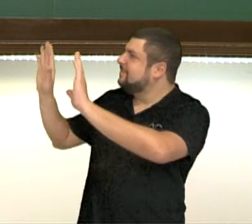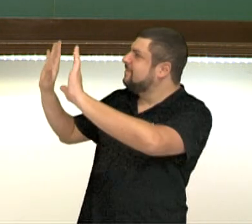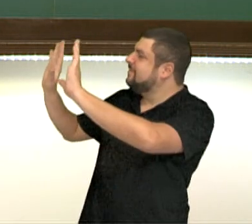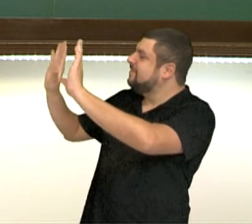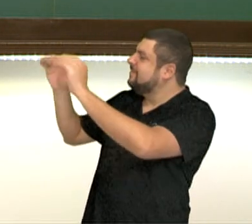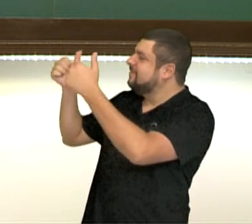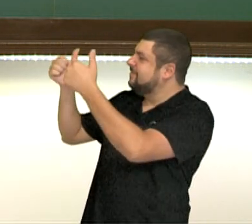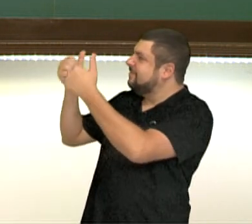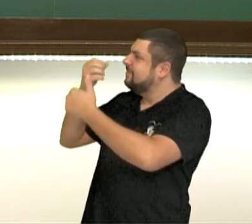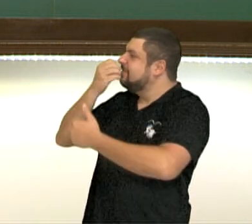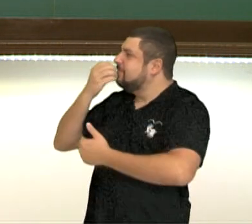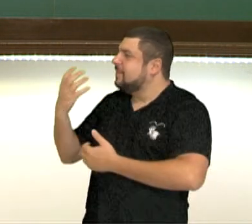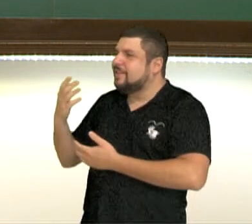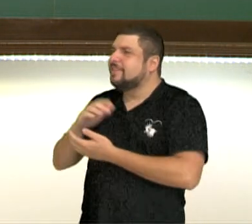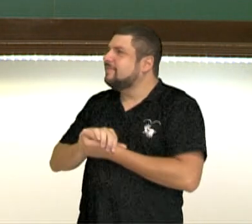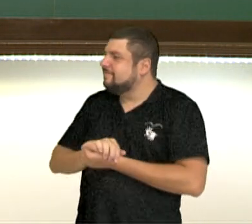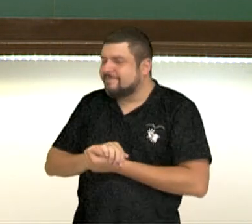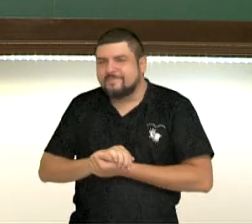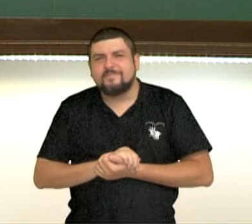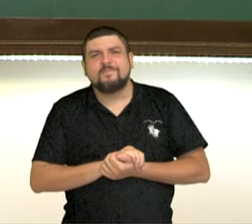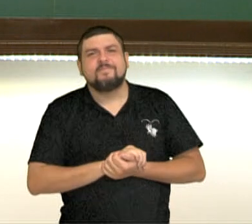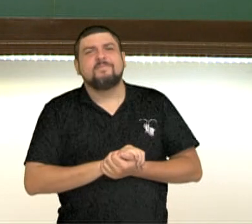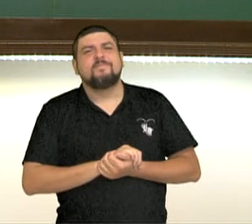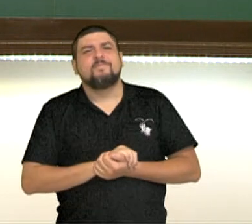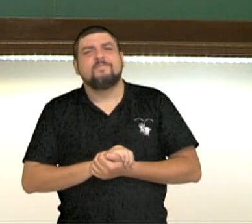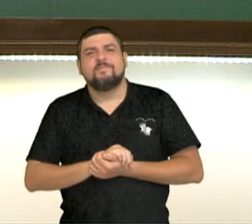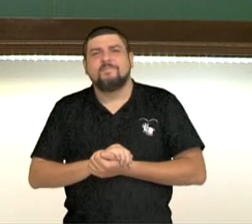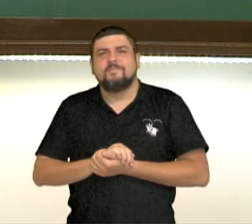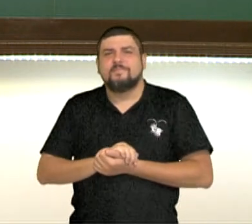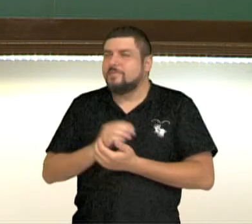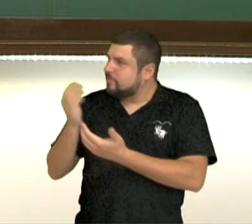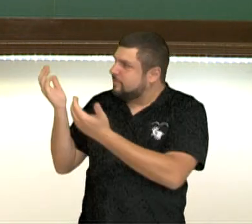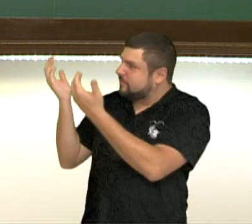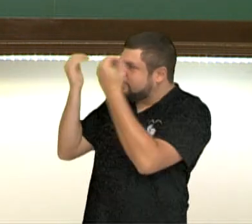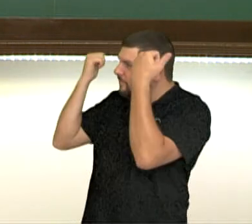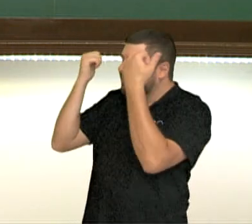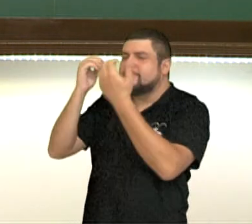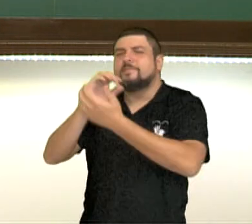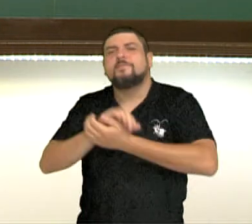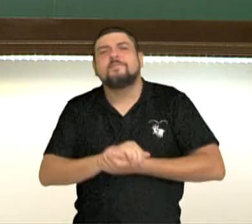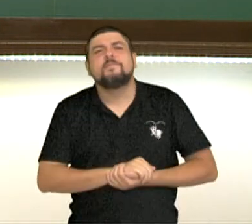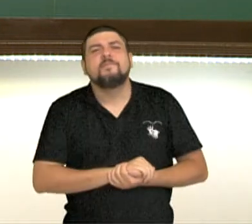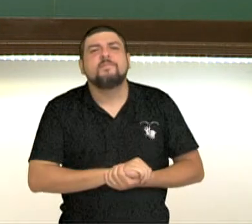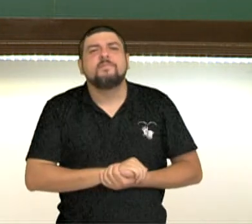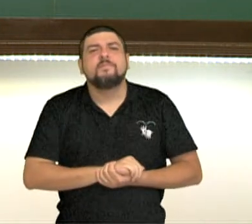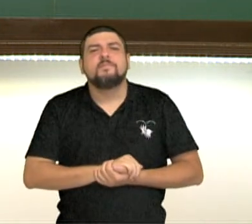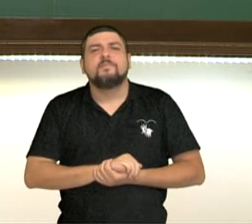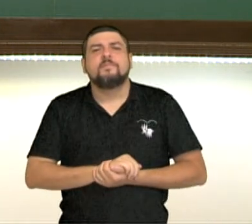bem por aí? Como é que estamos? Firme? Bora trabalhar sobre cartas hoje então.